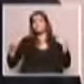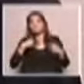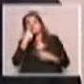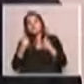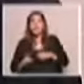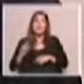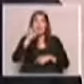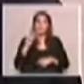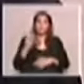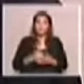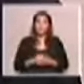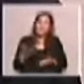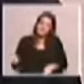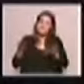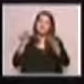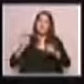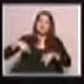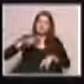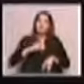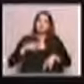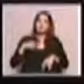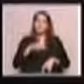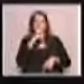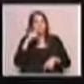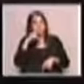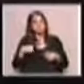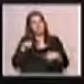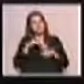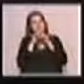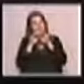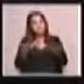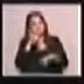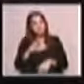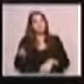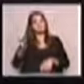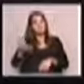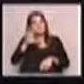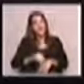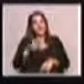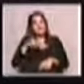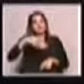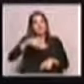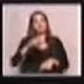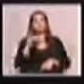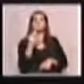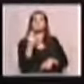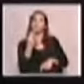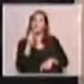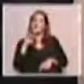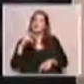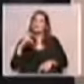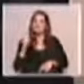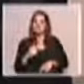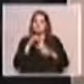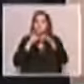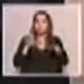no Porto. Muito bem, então façam, e nós fica aqui o compromisso de divulgar quando acontecer este Psoríase contagioso, é mesmo o